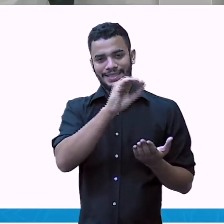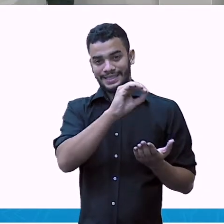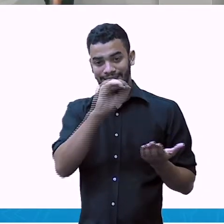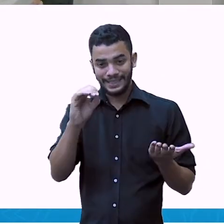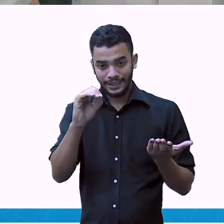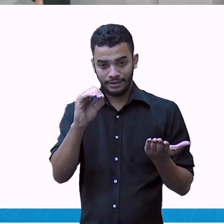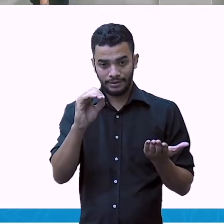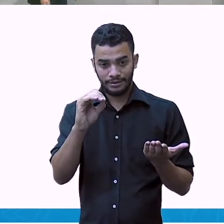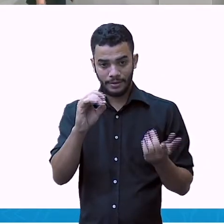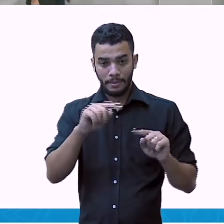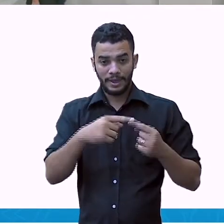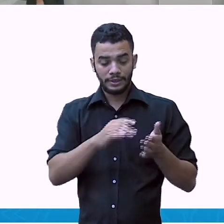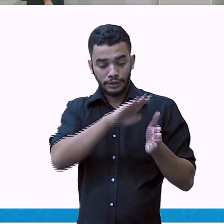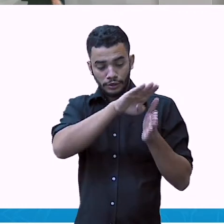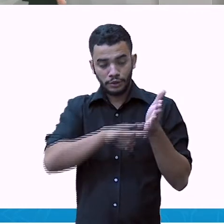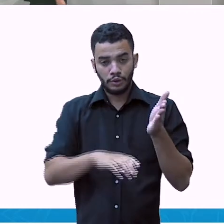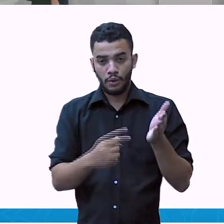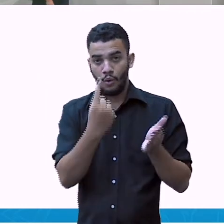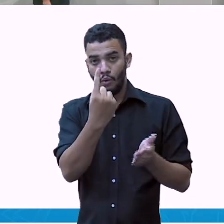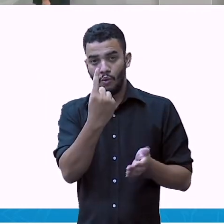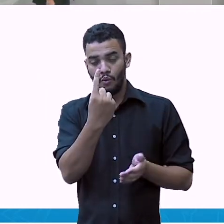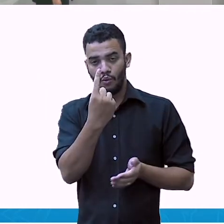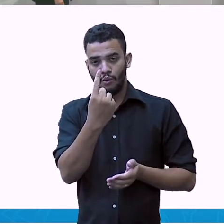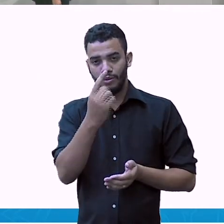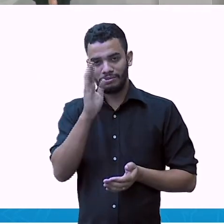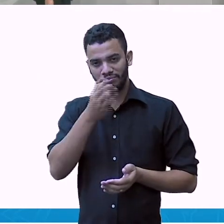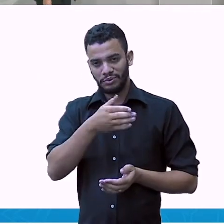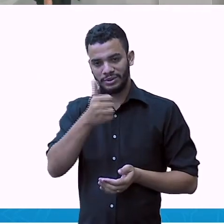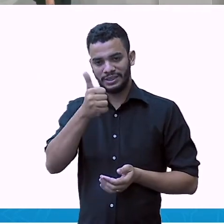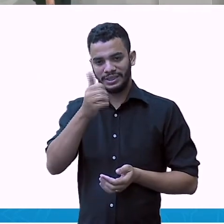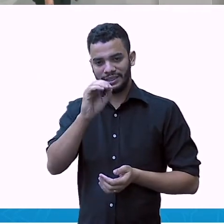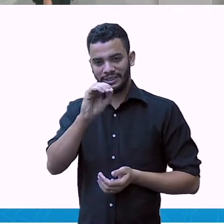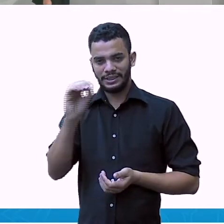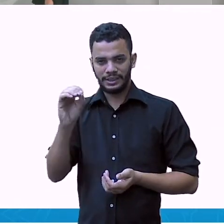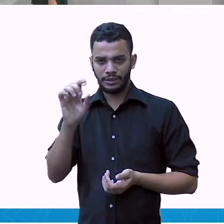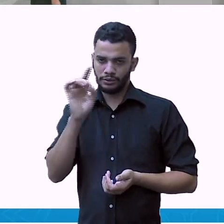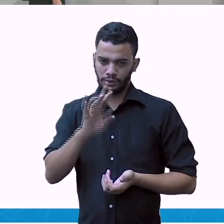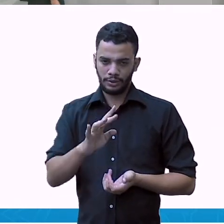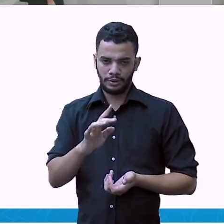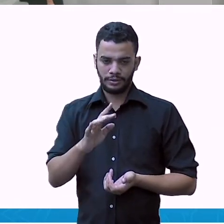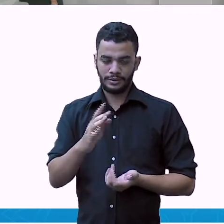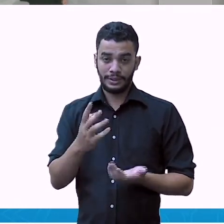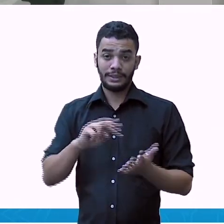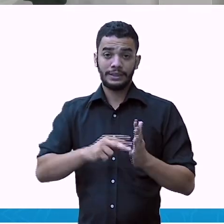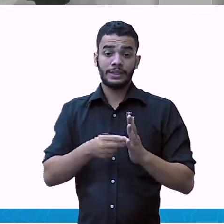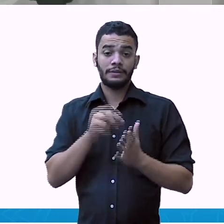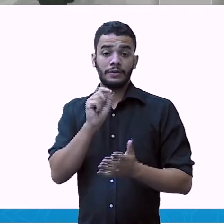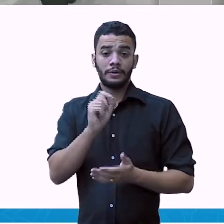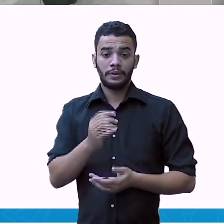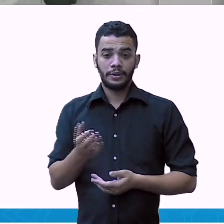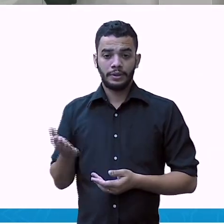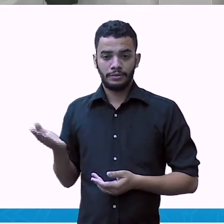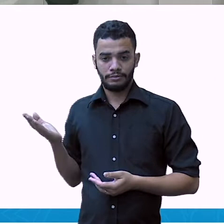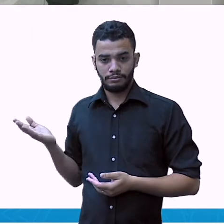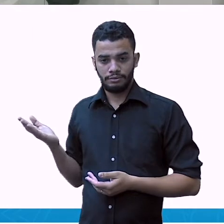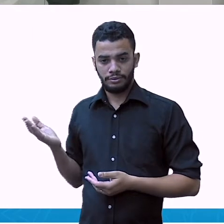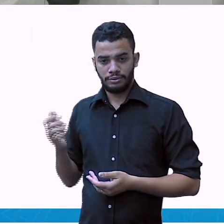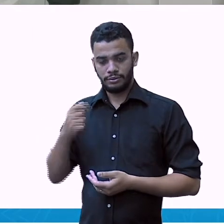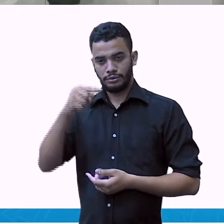de 100, 1/100. Após a minha vírgula, apenas 2 algarismos. E por